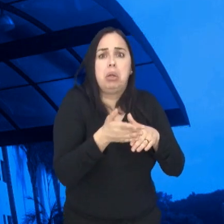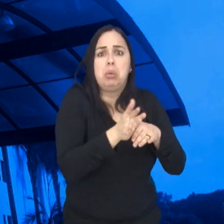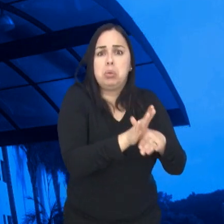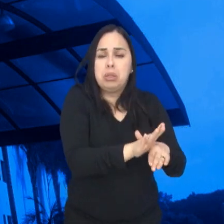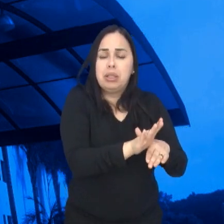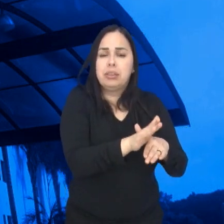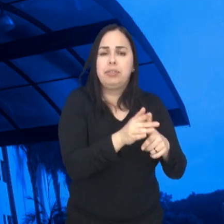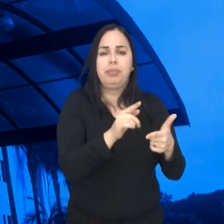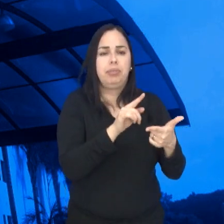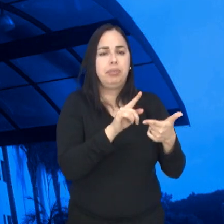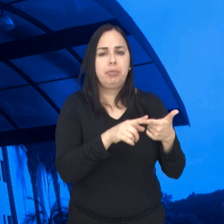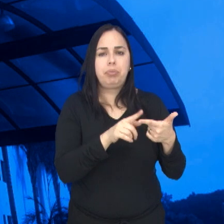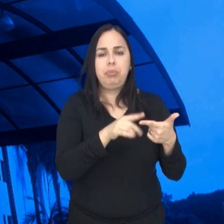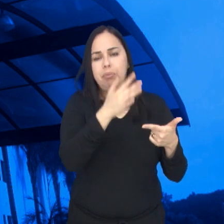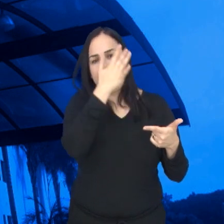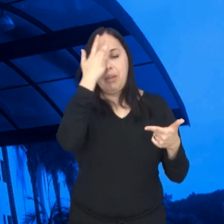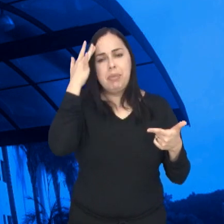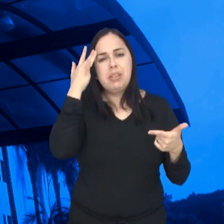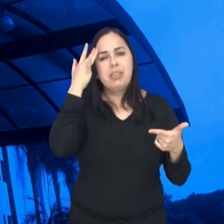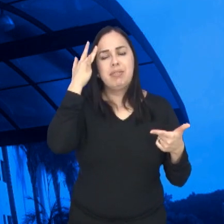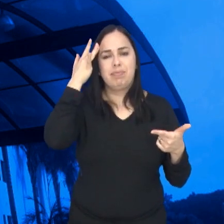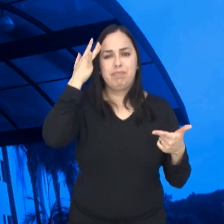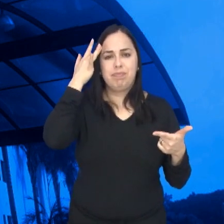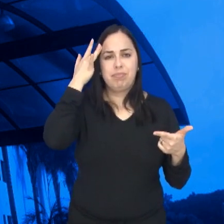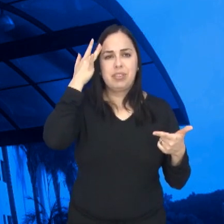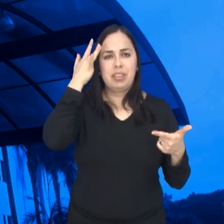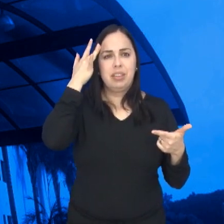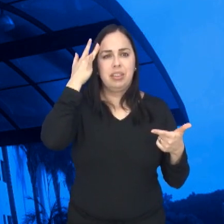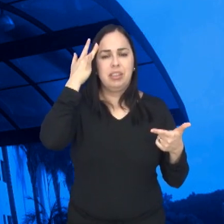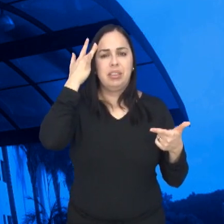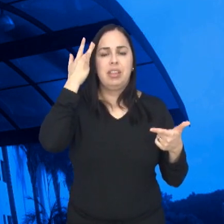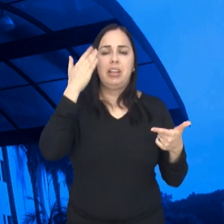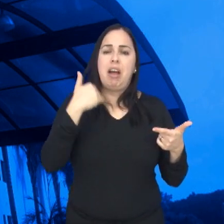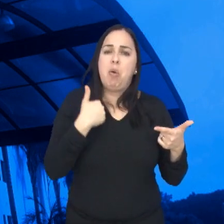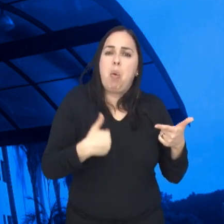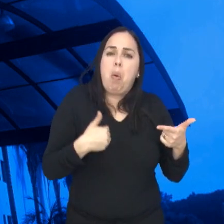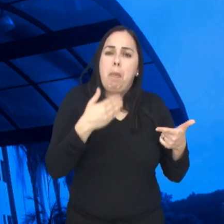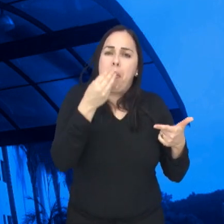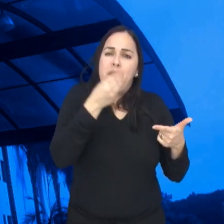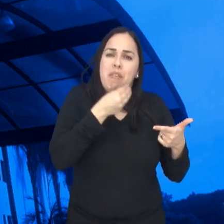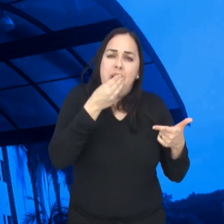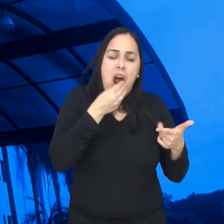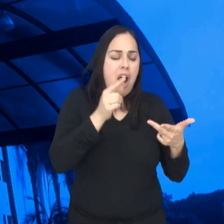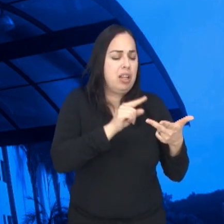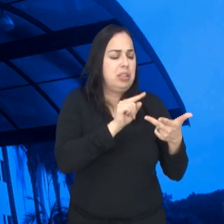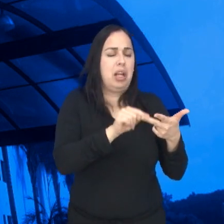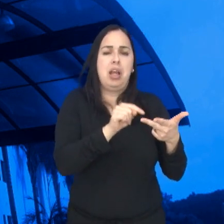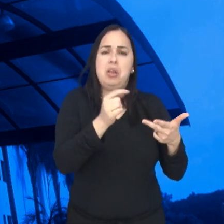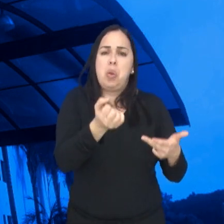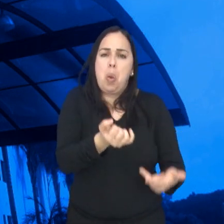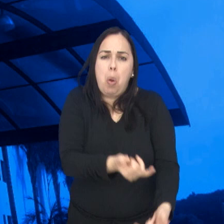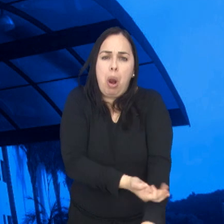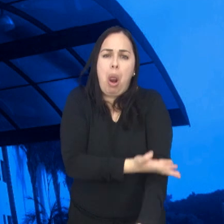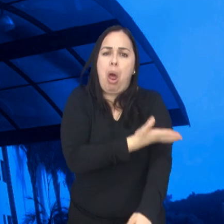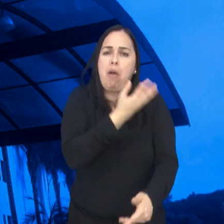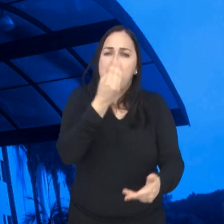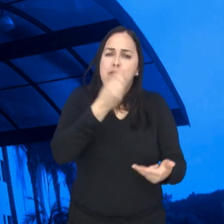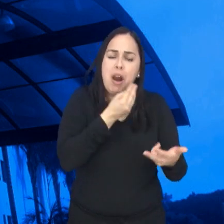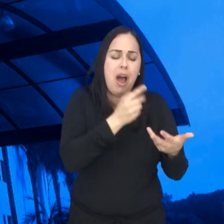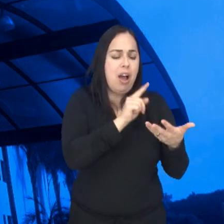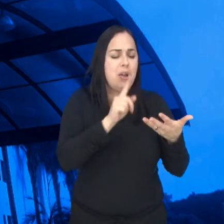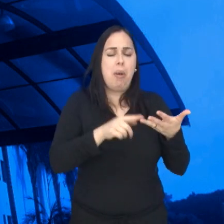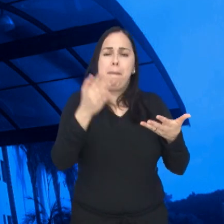muitas pessoas enfraquecidas na sua condição física, orgânica, emocional,